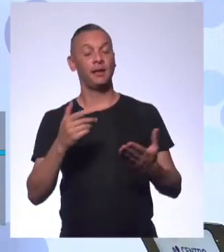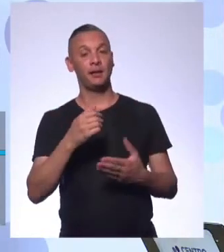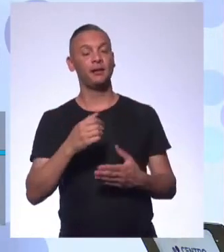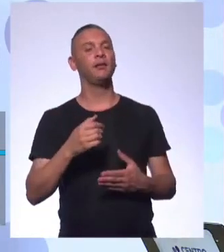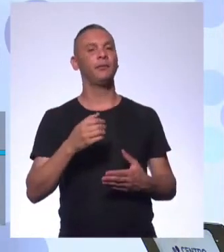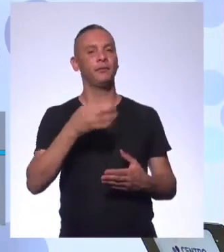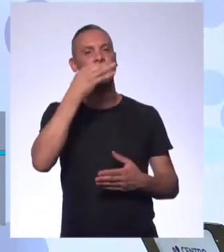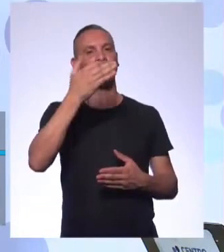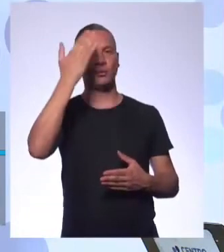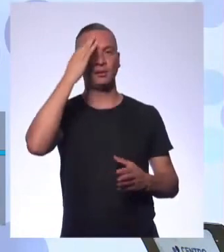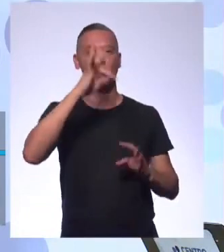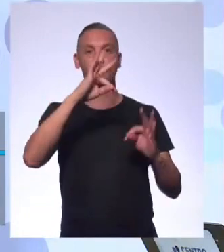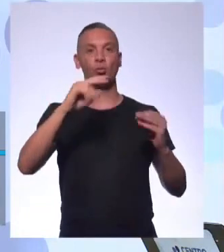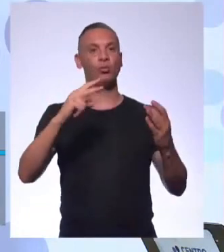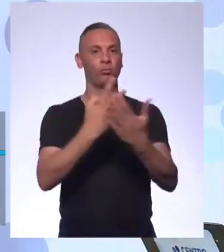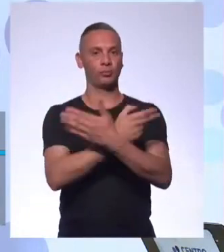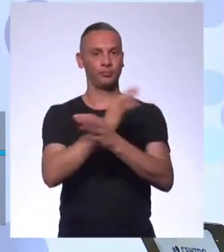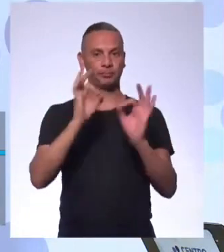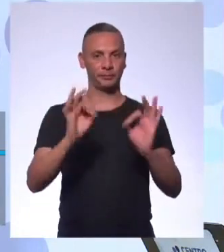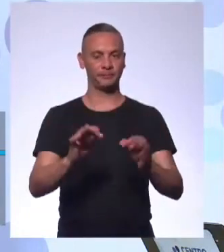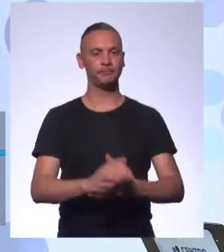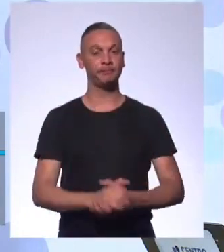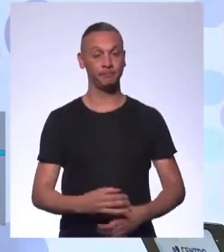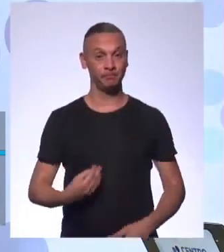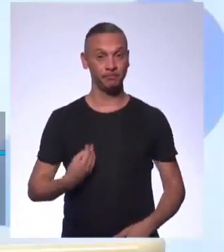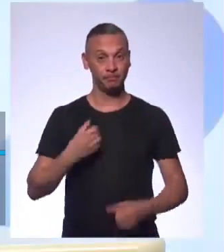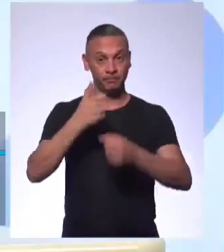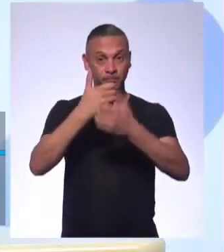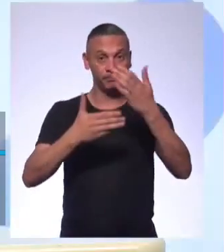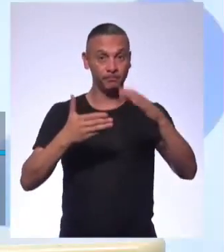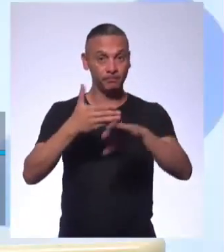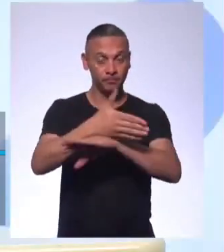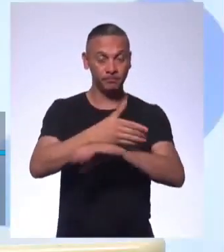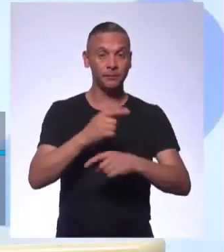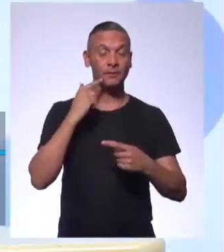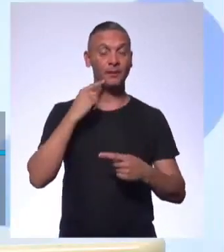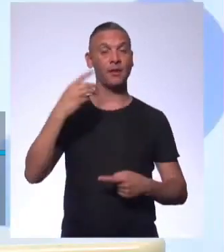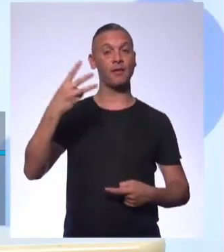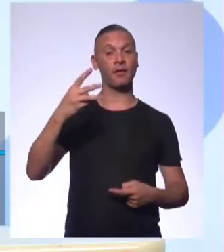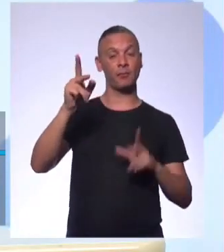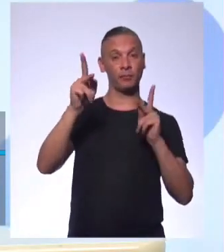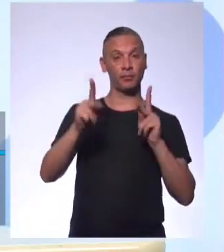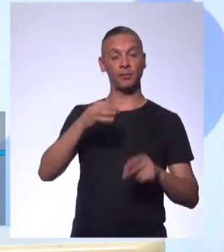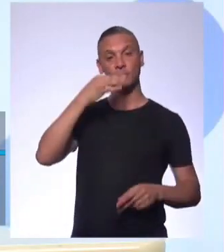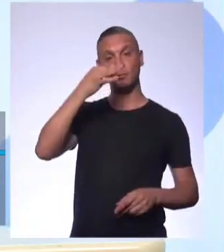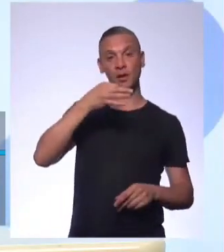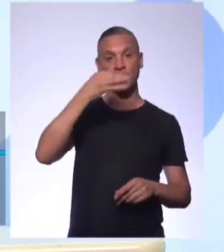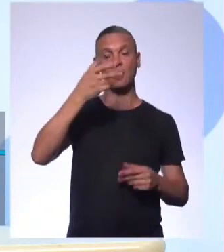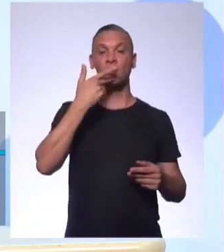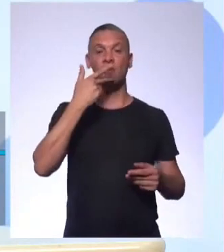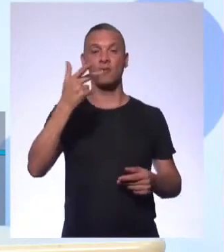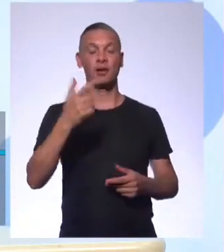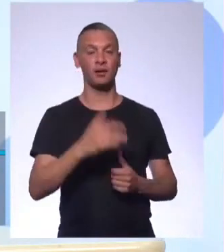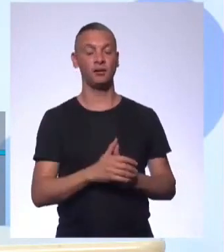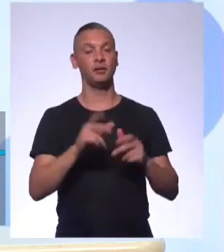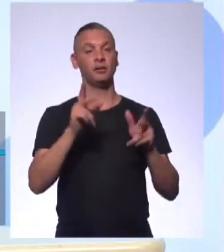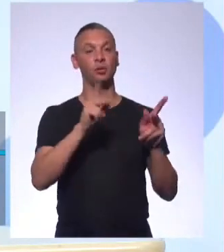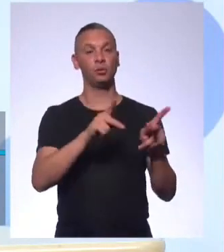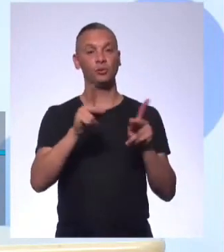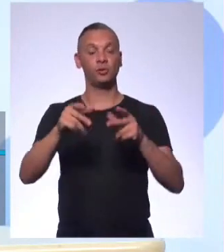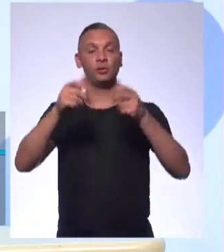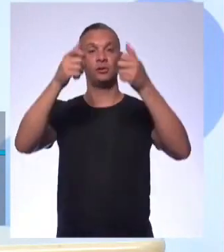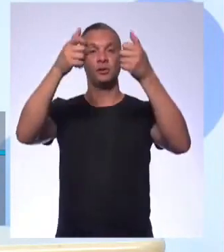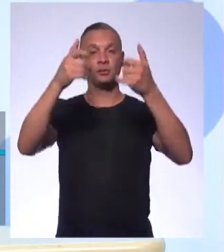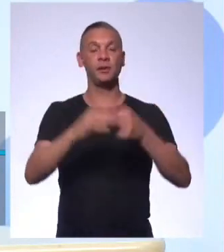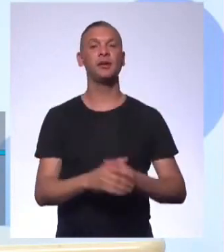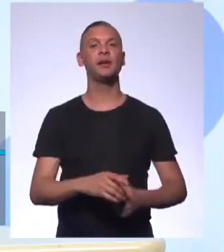sabe de tudo, tá bom? Participações? Tem a terceira pessoa também, estão falando. Os professores, né?